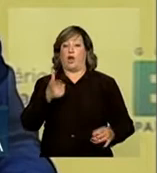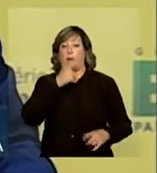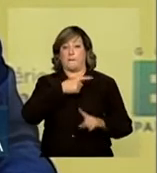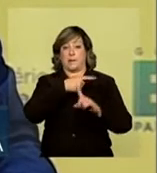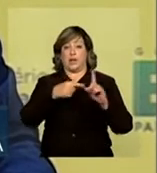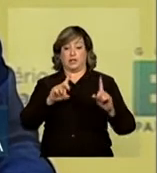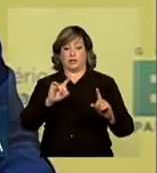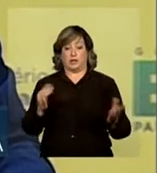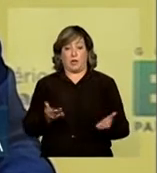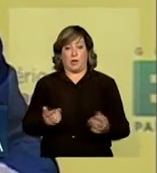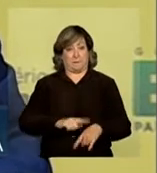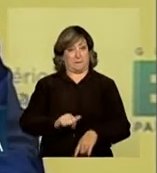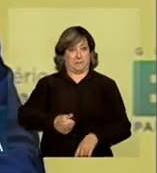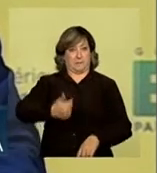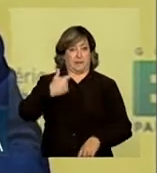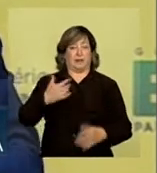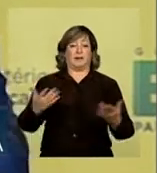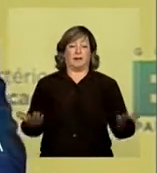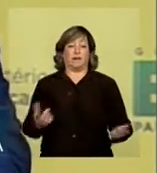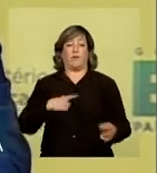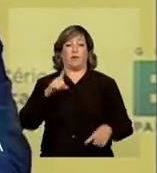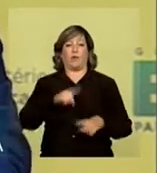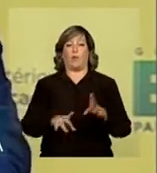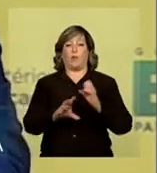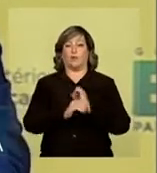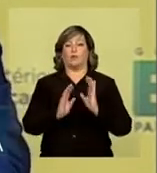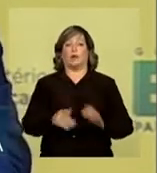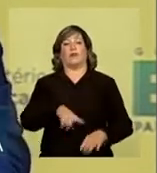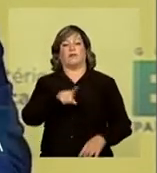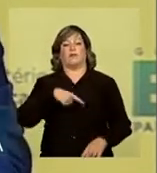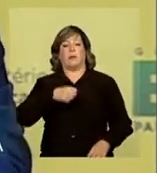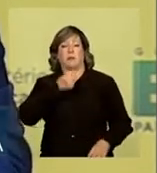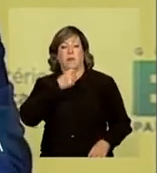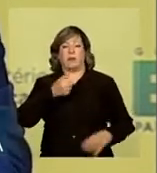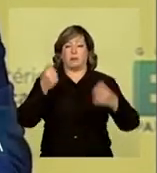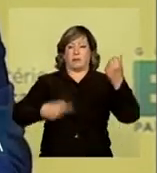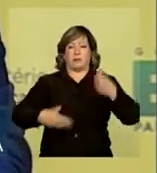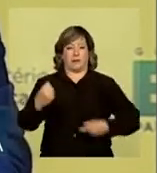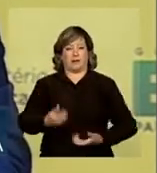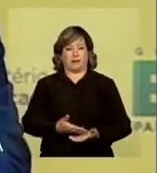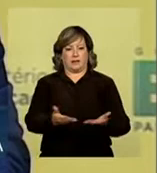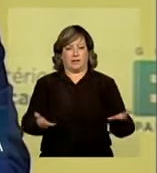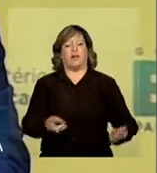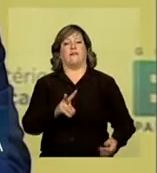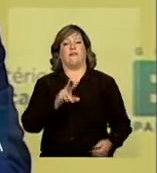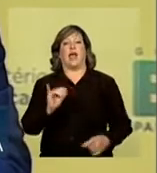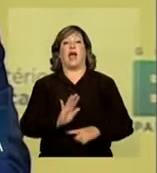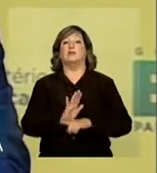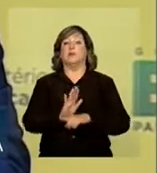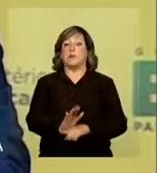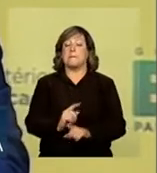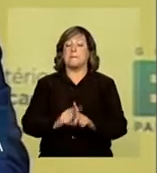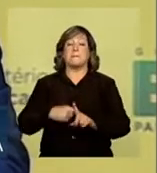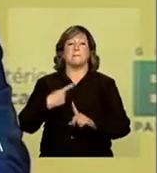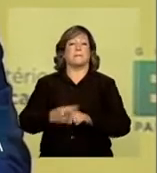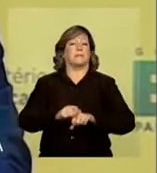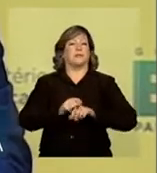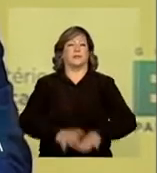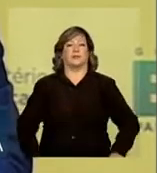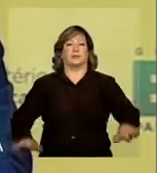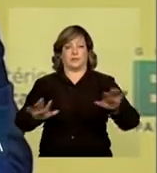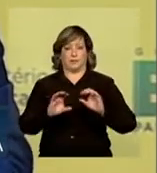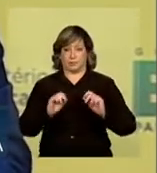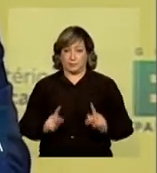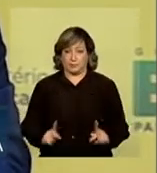a ao total né como você vai fazer a grande matéria GloboNews Jornal Nacional exceto vai ajudar ainda mais vai explodir